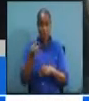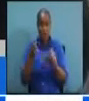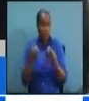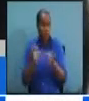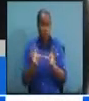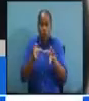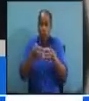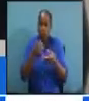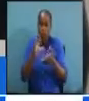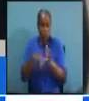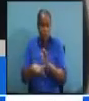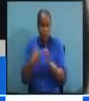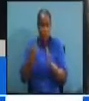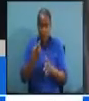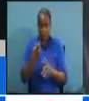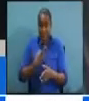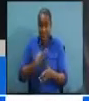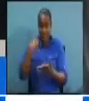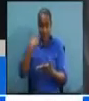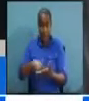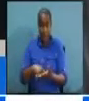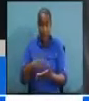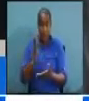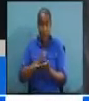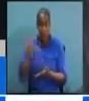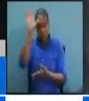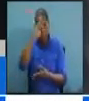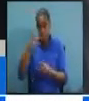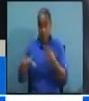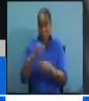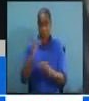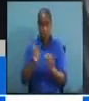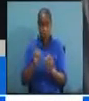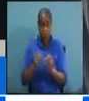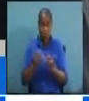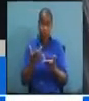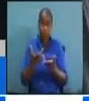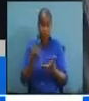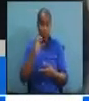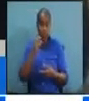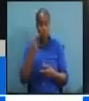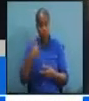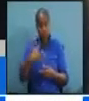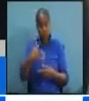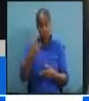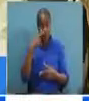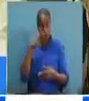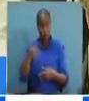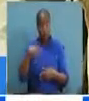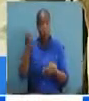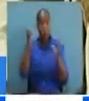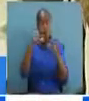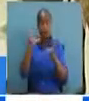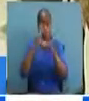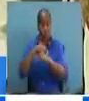um conjunto de projetos que precisam de ser financiados e que só o Estado, por si só, não consegue, ou pela limitação, ou terá que encontrar novas formas de financiamento.